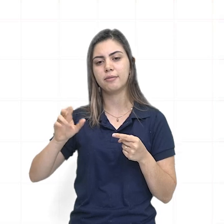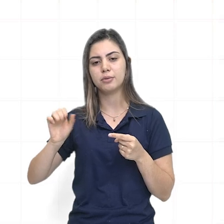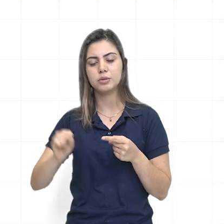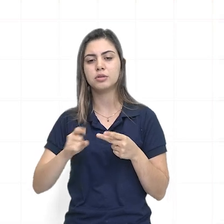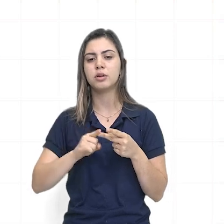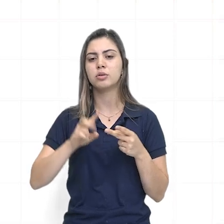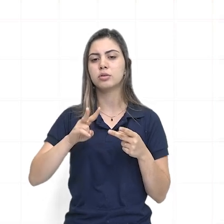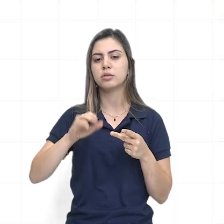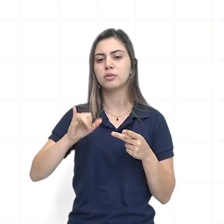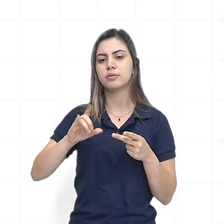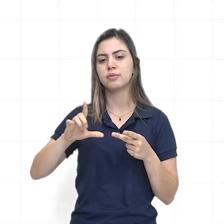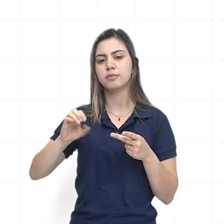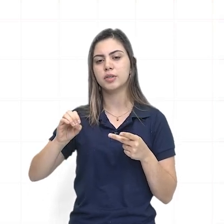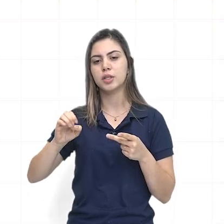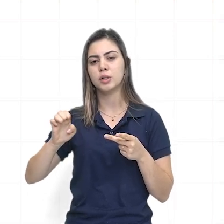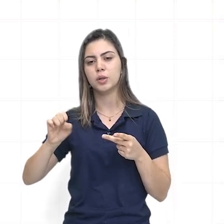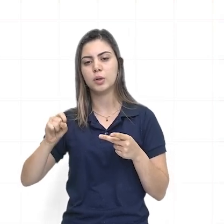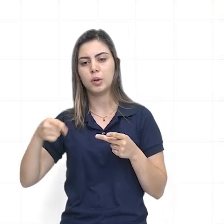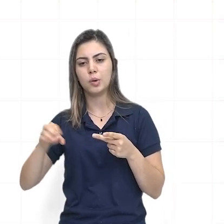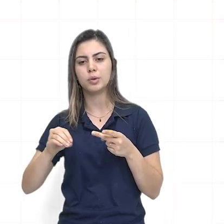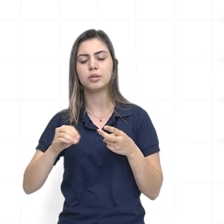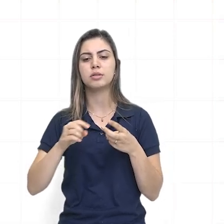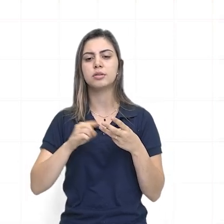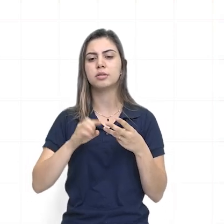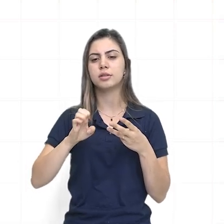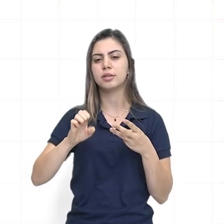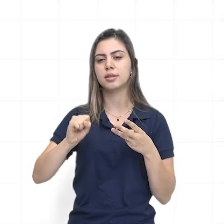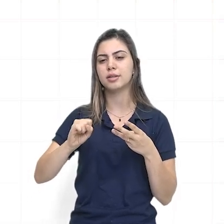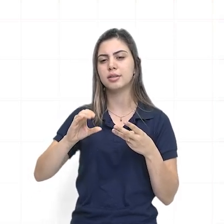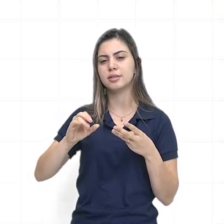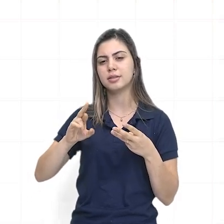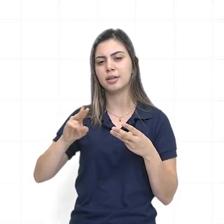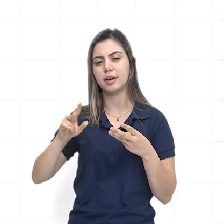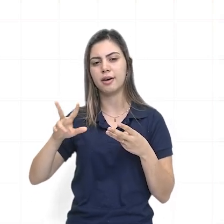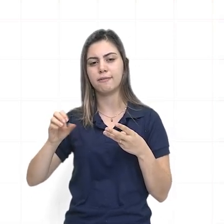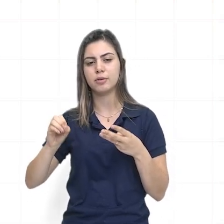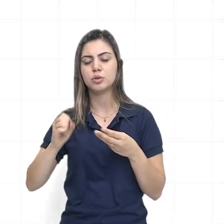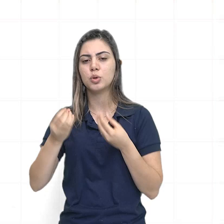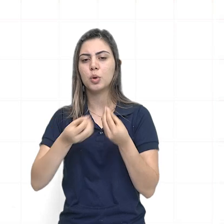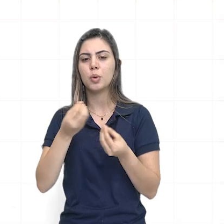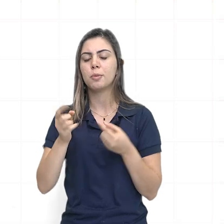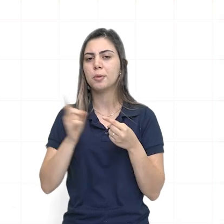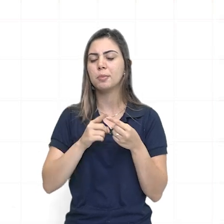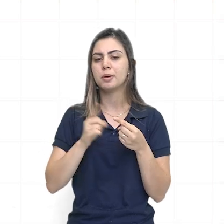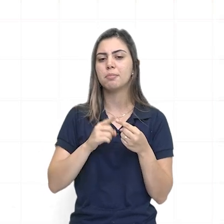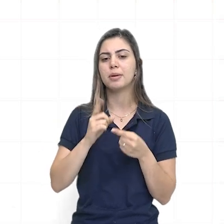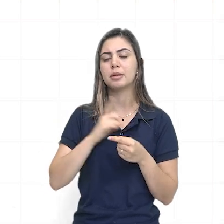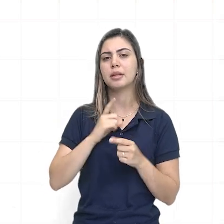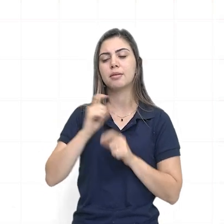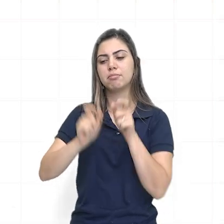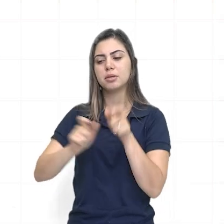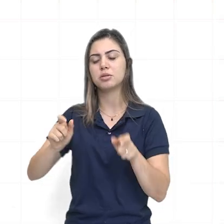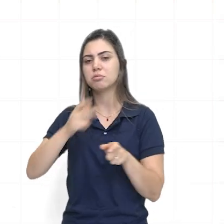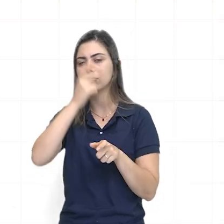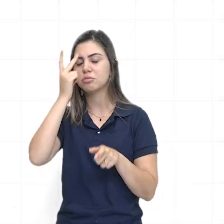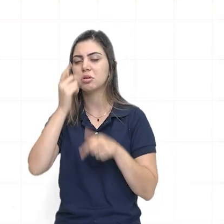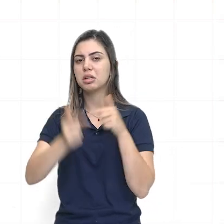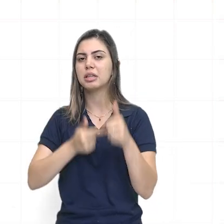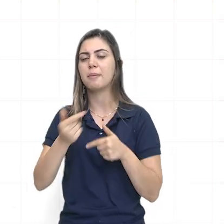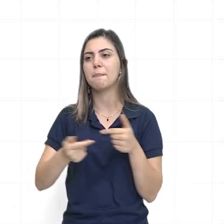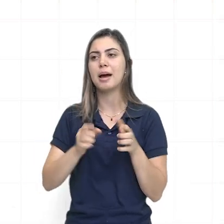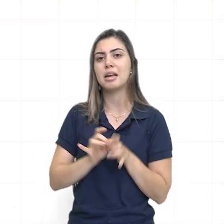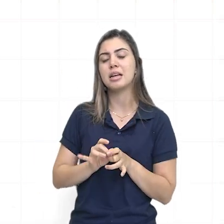servos, conhecidos como gleba, né, eram trabalhadores dependentes que não tinham